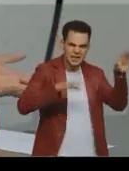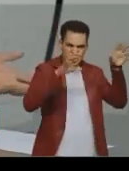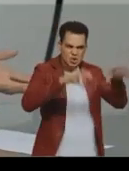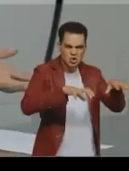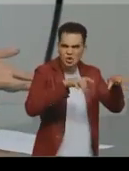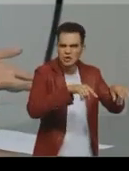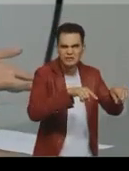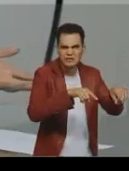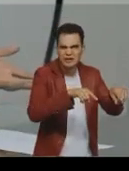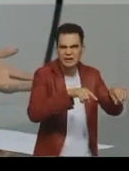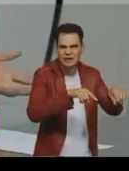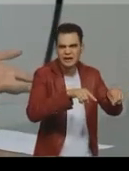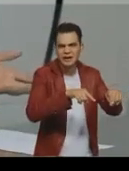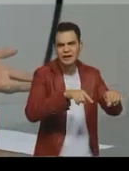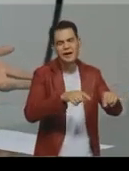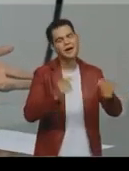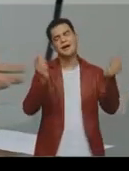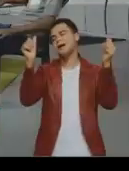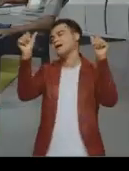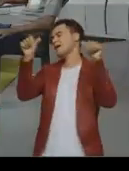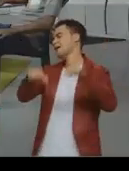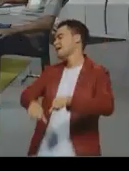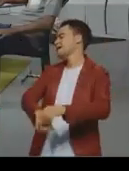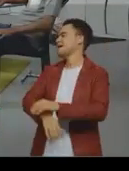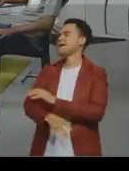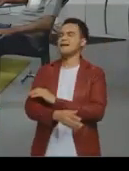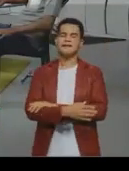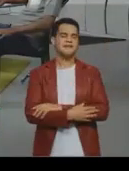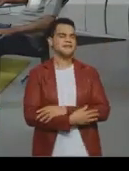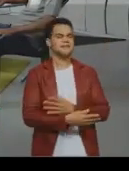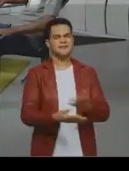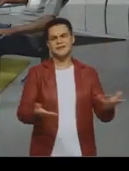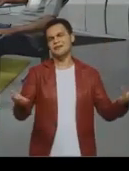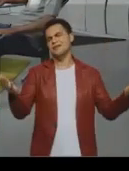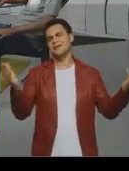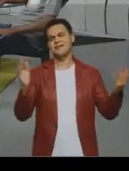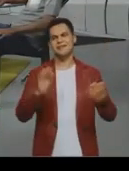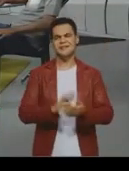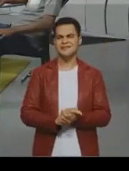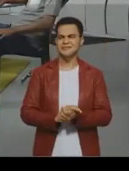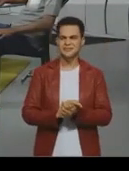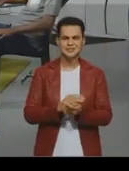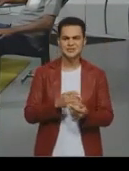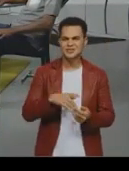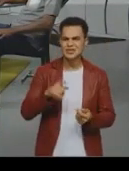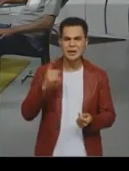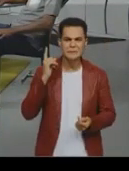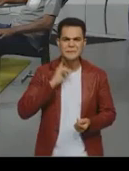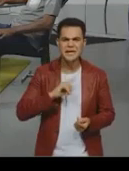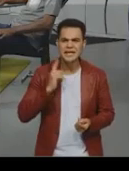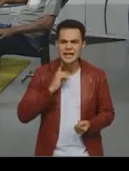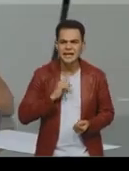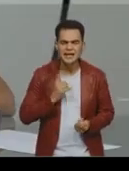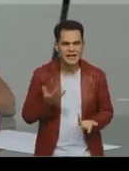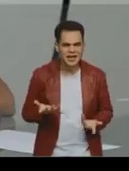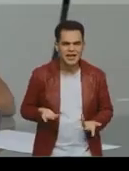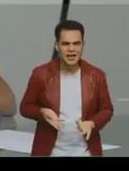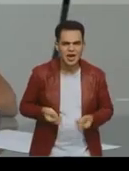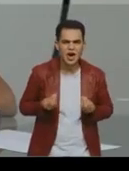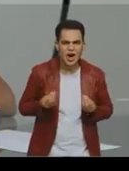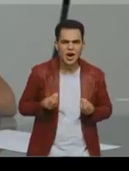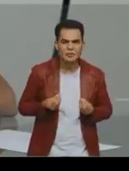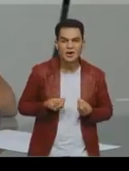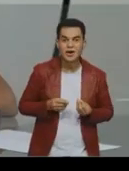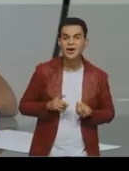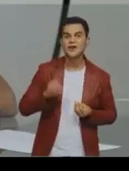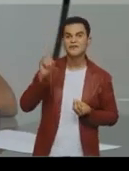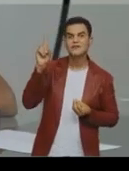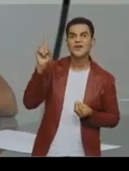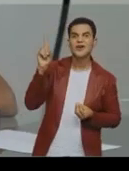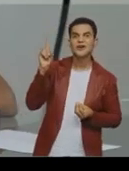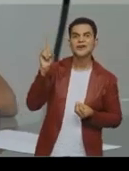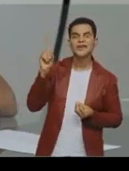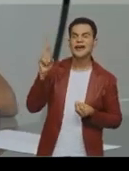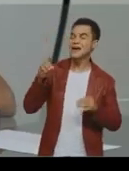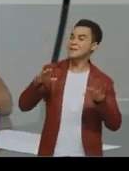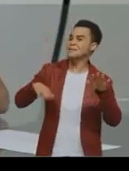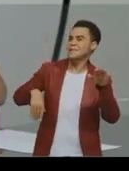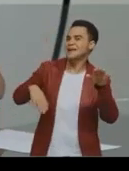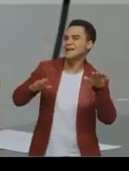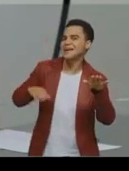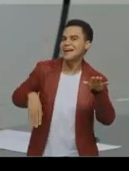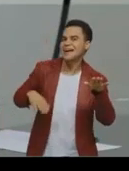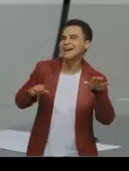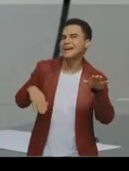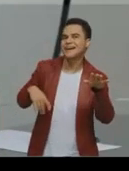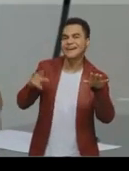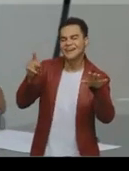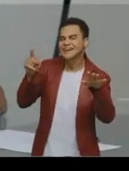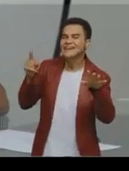Tem coisa, né? Pior, gente. Não tem coisa ainda pior, mais para mineiro, não, né, não gente? Tem coisa, ainda mais para mineiro. Pensa, você vai lá para o Espírito Santo, lá para Guarapari, achando